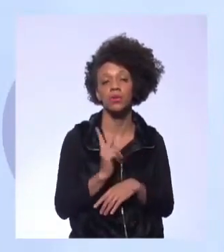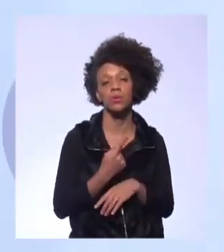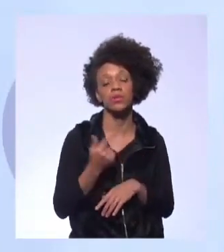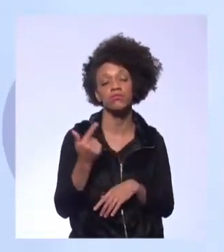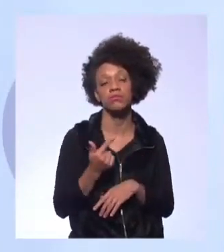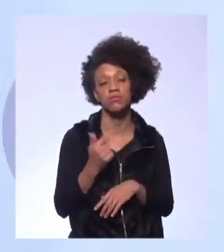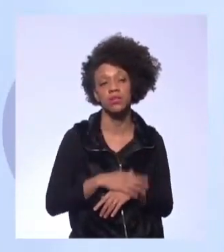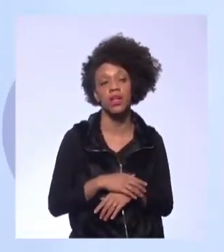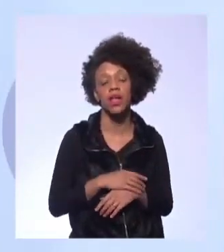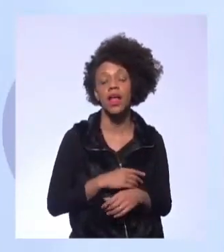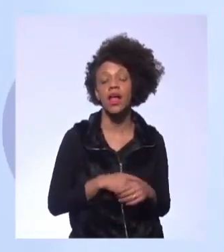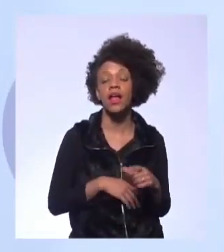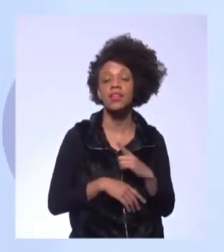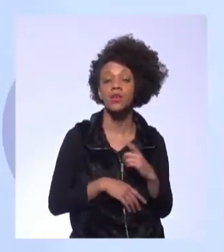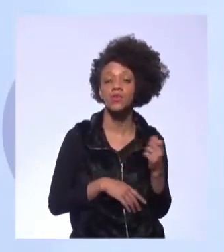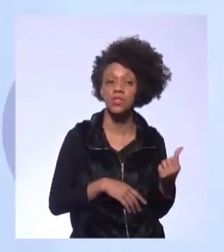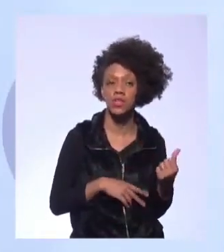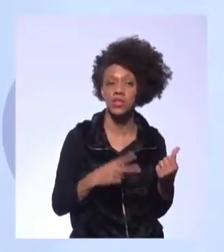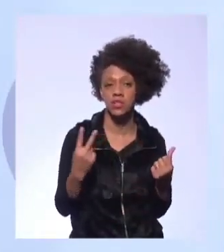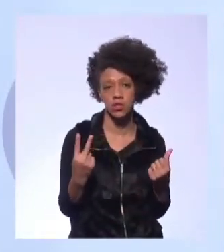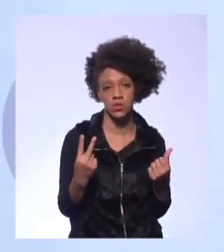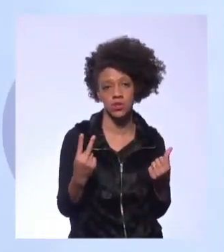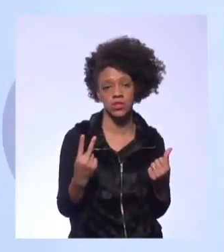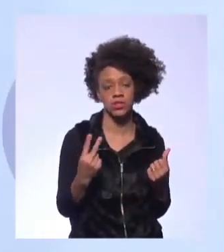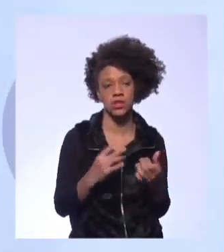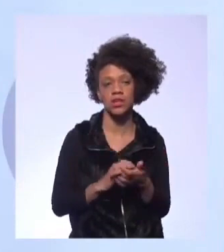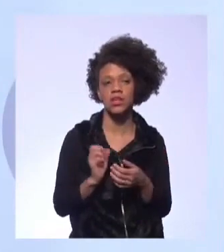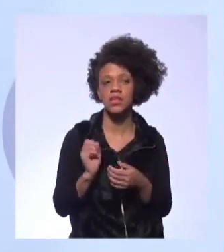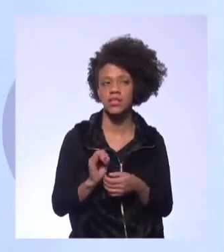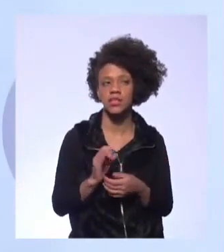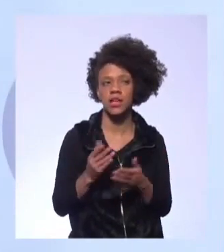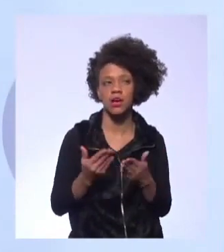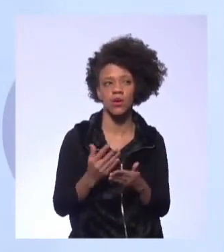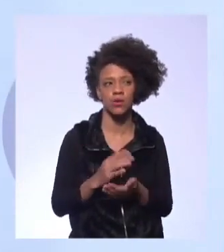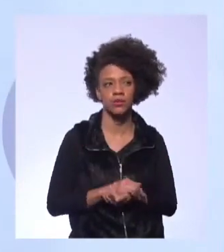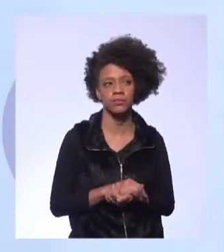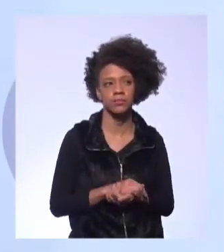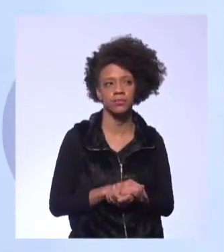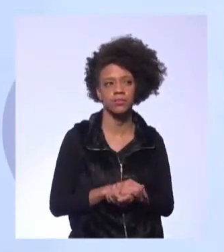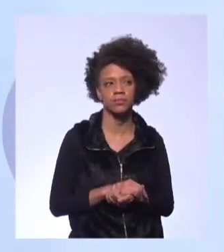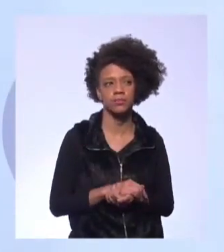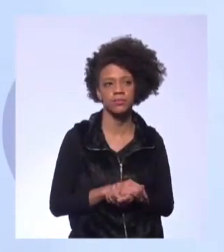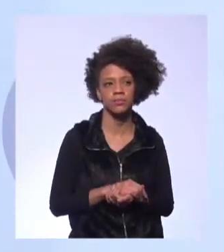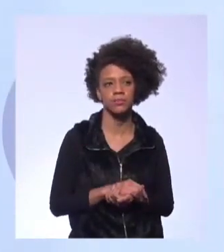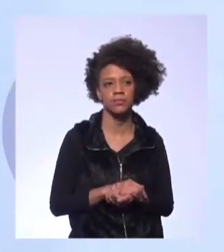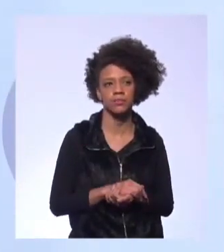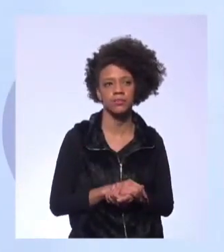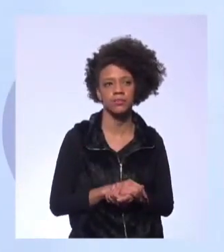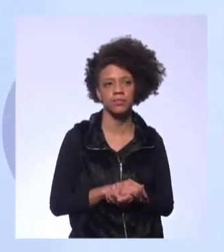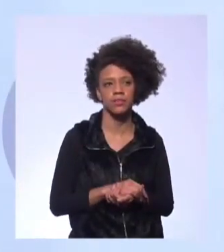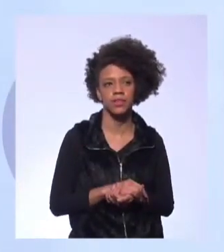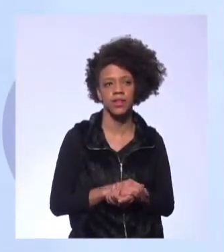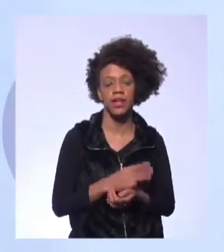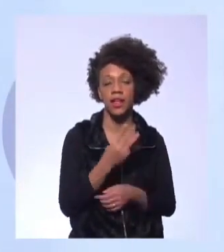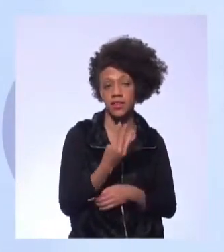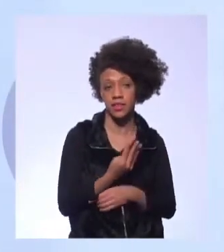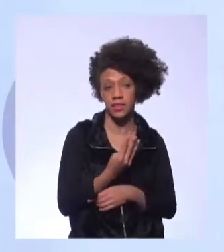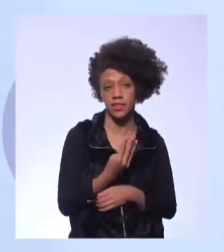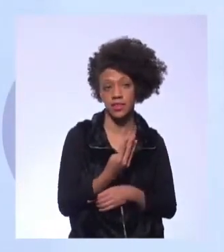6 aqui e tenho 2 aqui. Se eu colocar agora aqui, ai, não vai dar tempo. 3